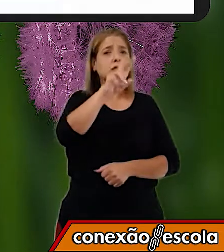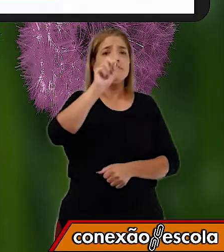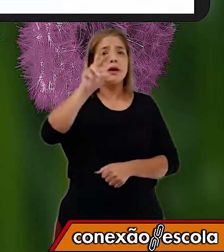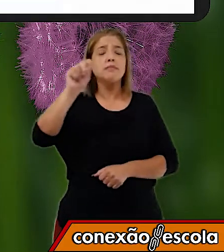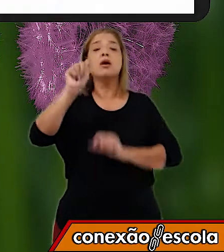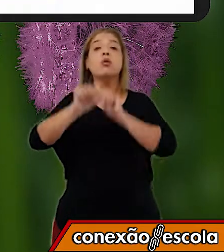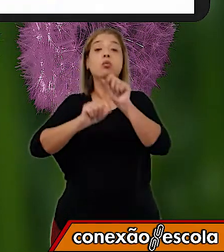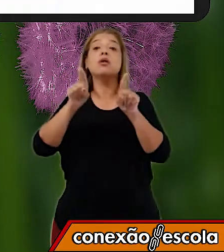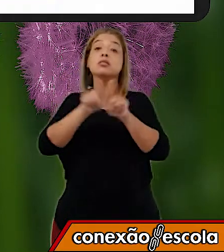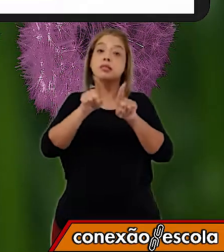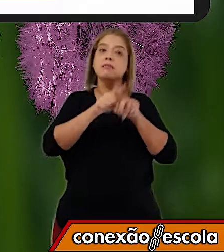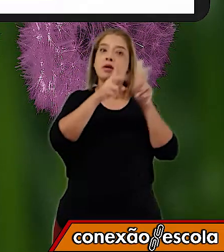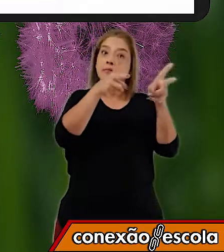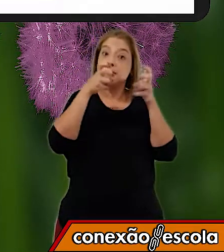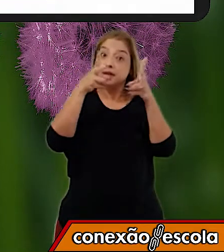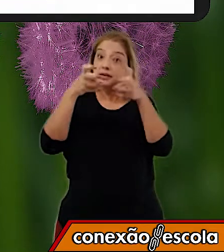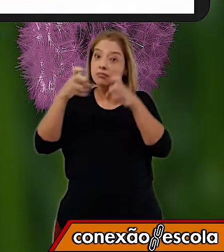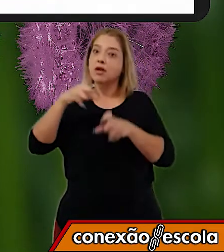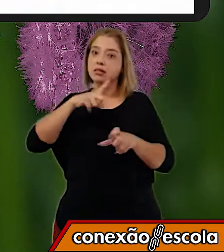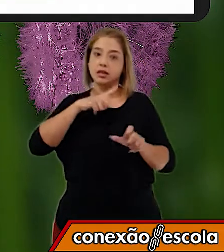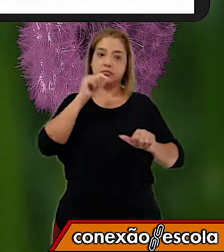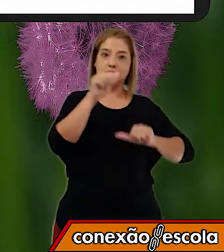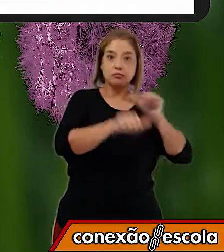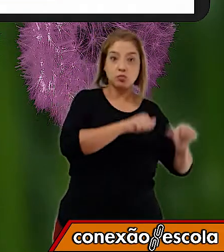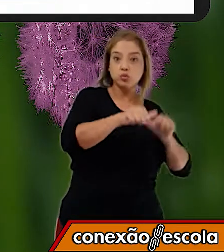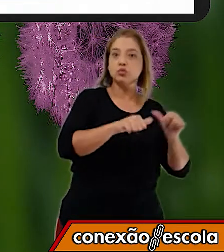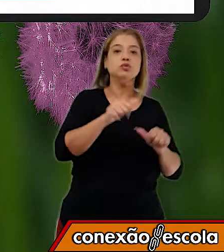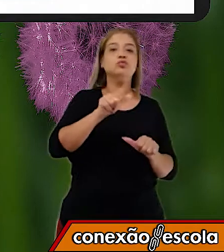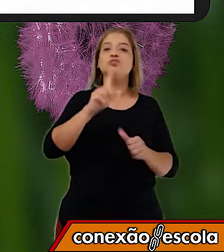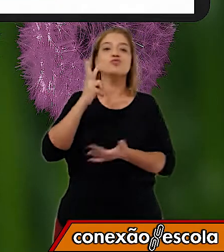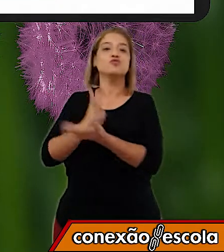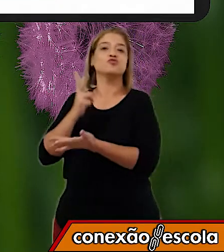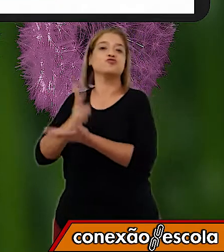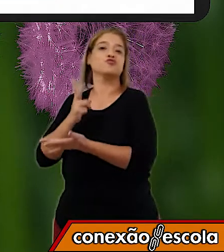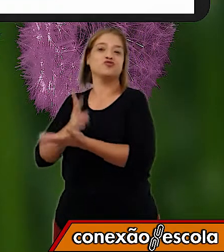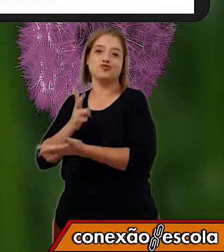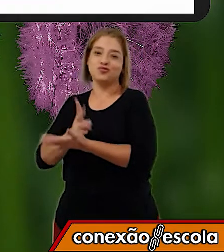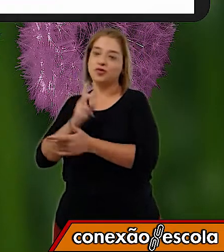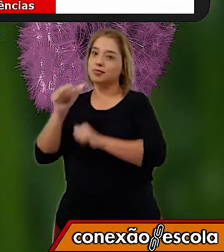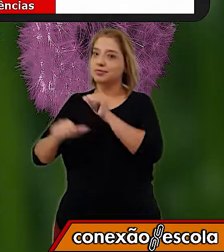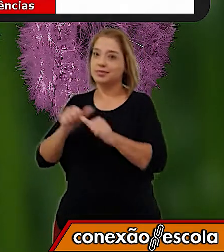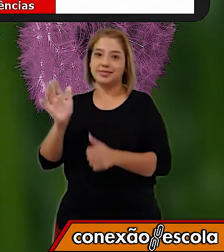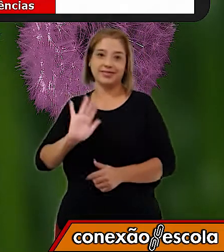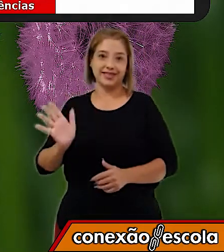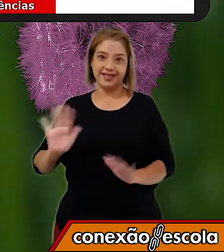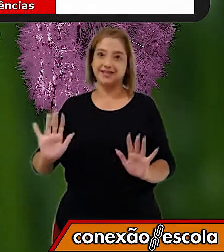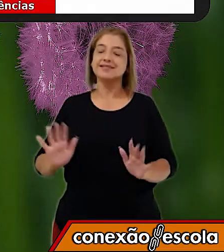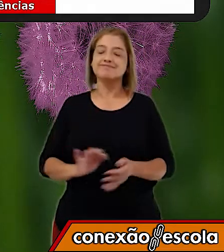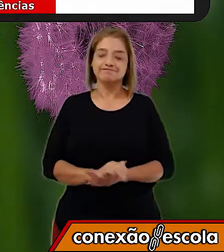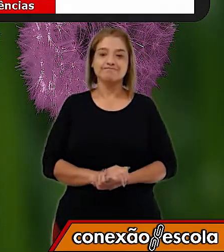que algumas são reversíveis e outras são irreversíveis. Vamos lá?